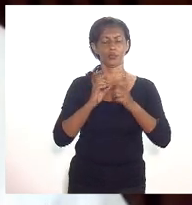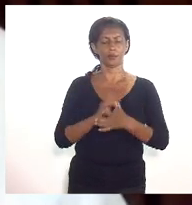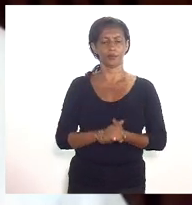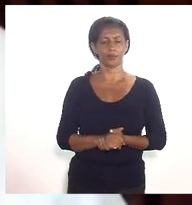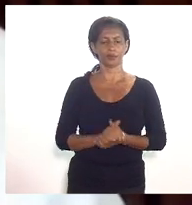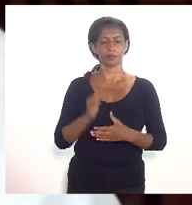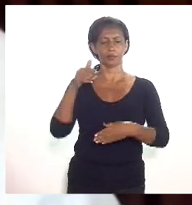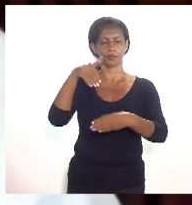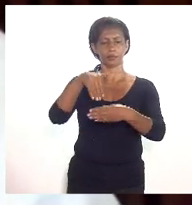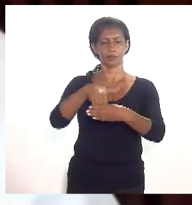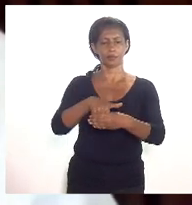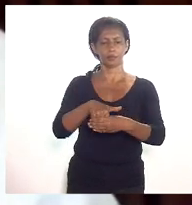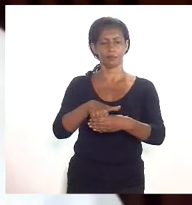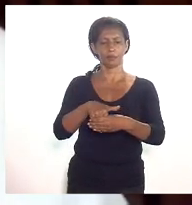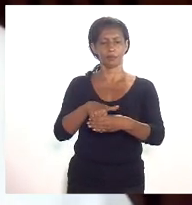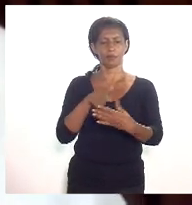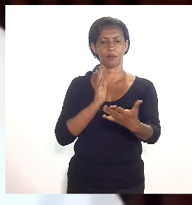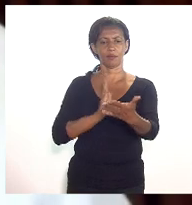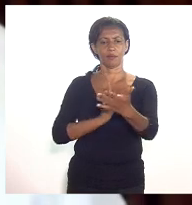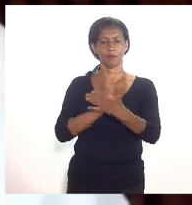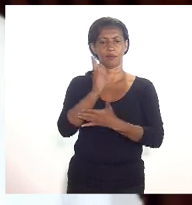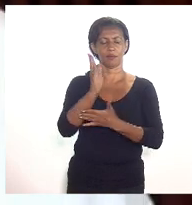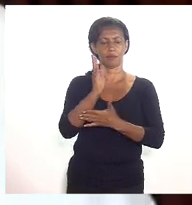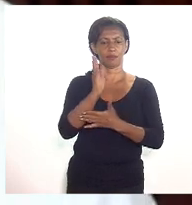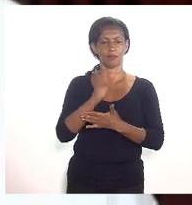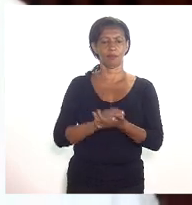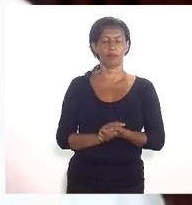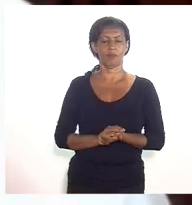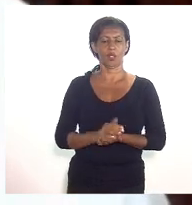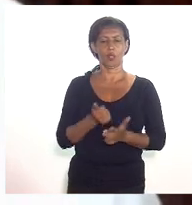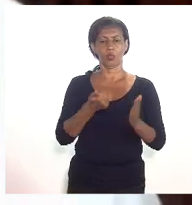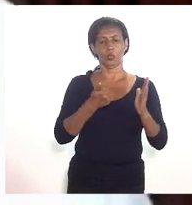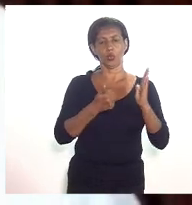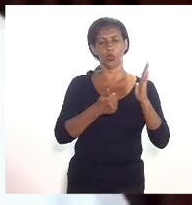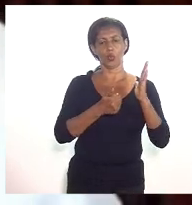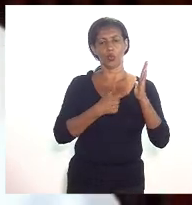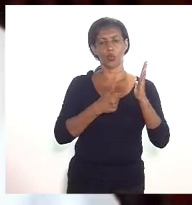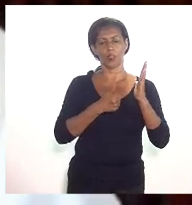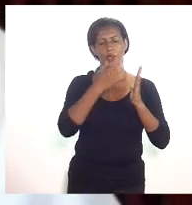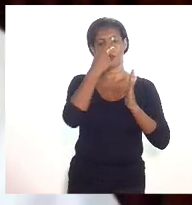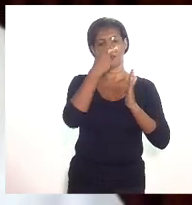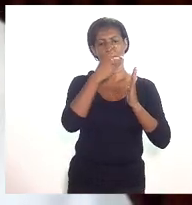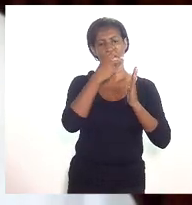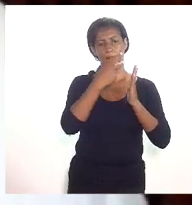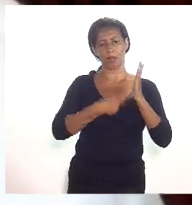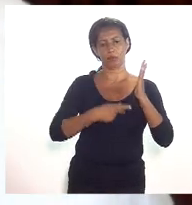em votação, aprovado. 12 da pauta.